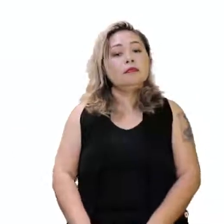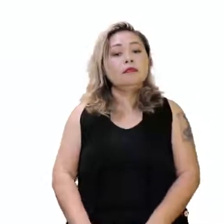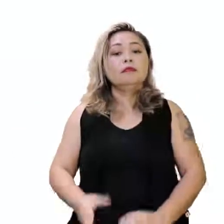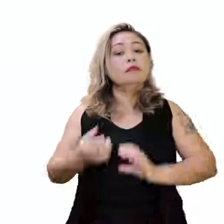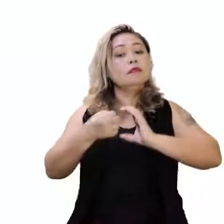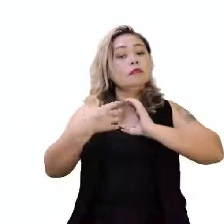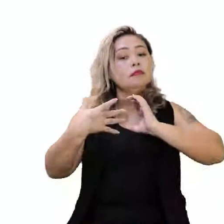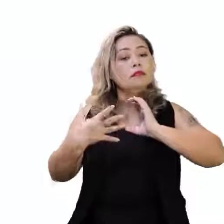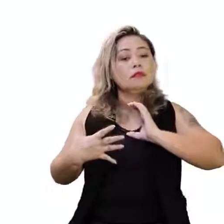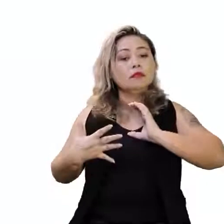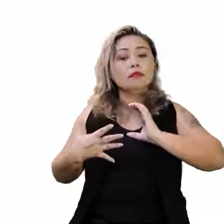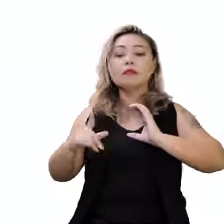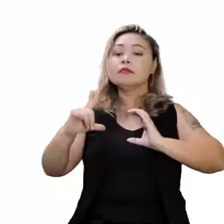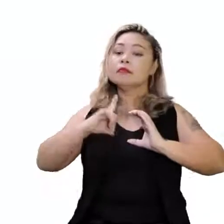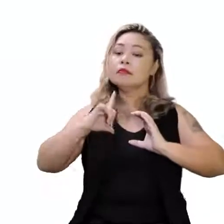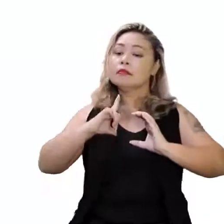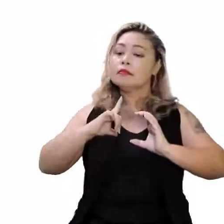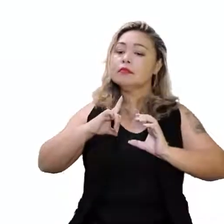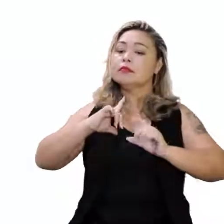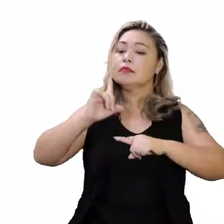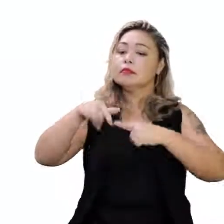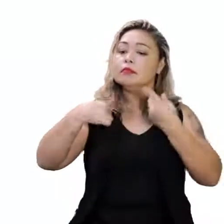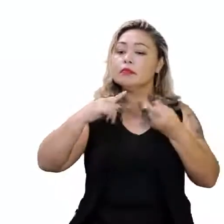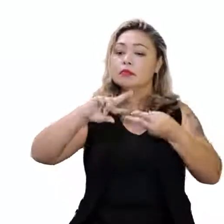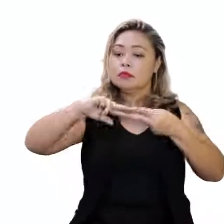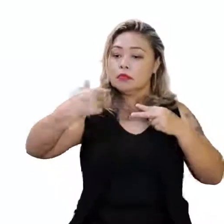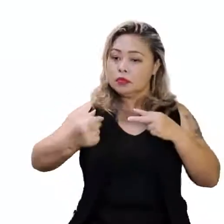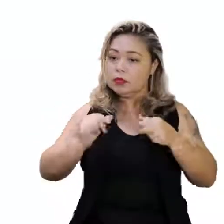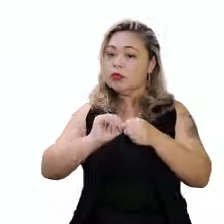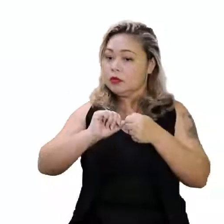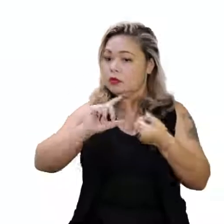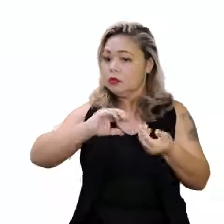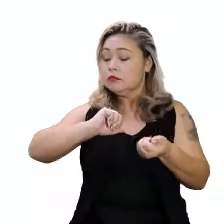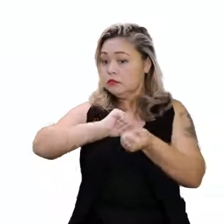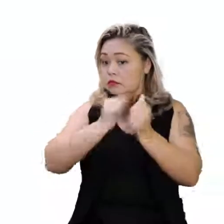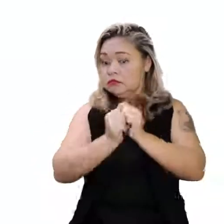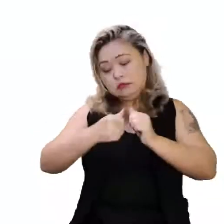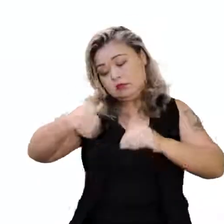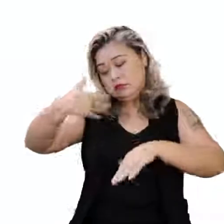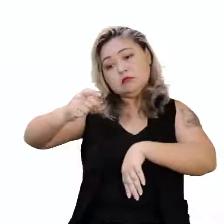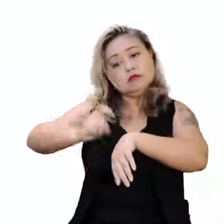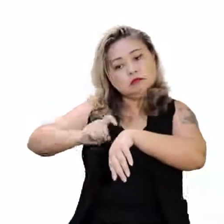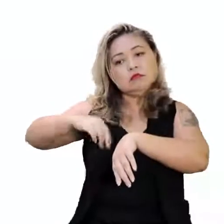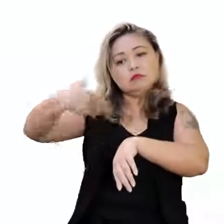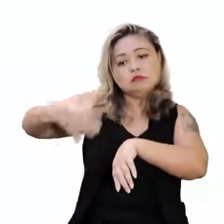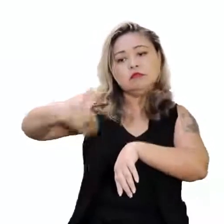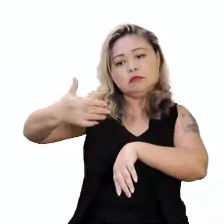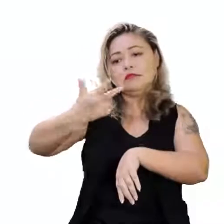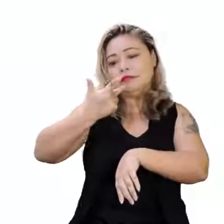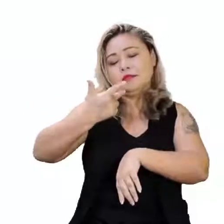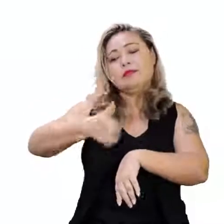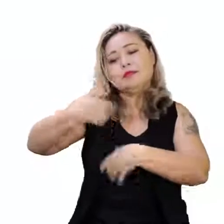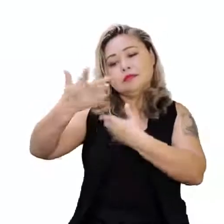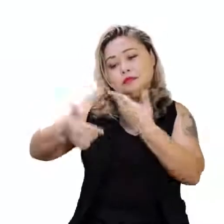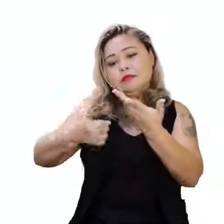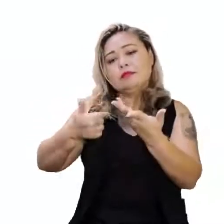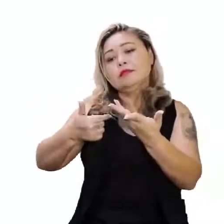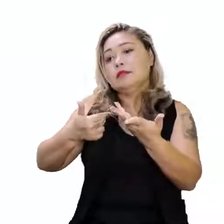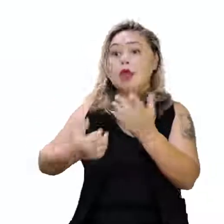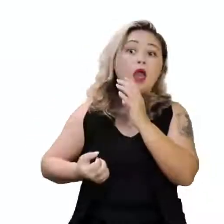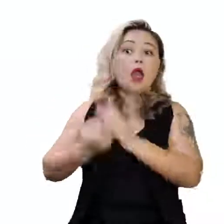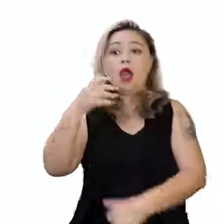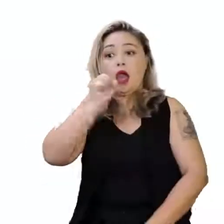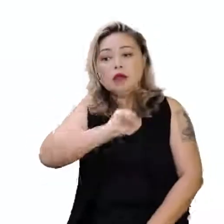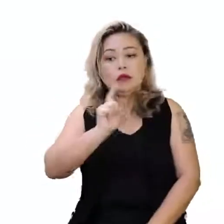essas características são provocadas pelas alterações genéticas, que por sua vez ao longo do tempo, e a gente já falou isso várias vezes, não é assim,